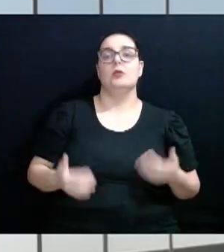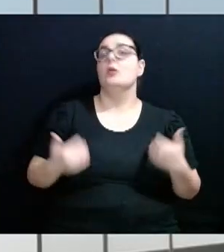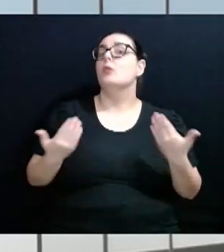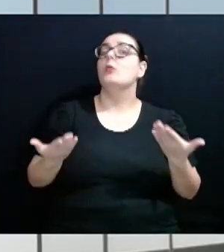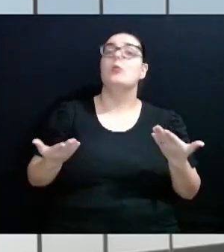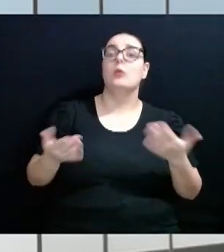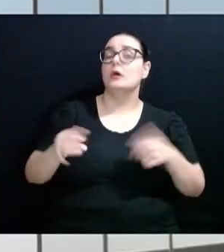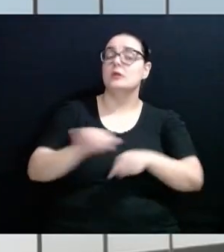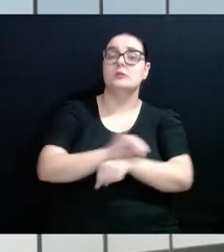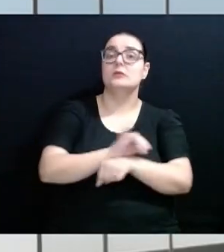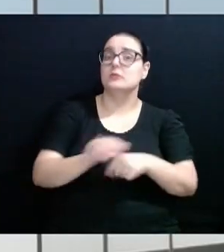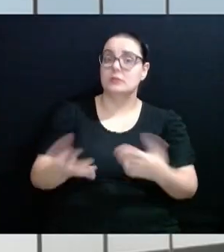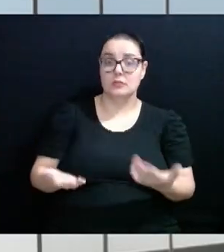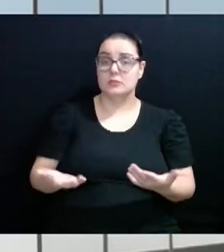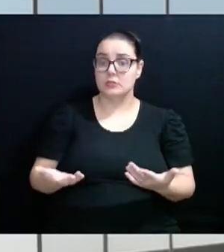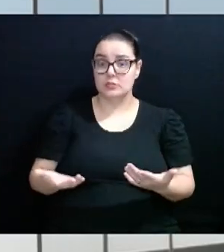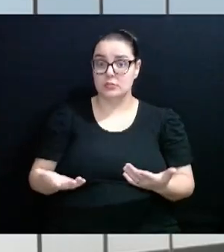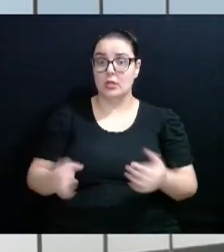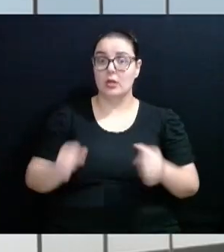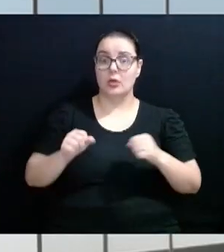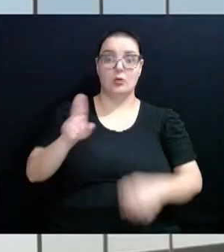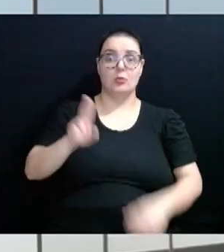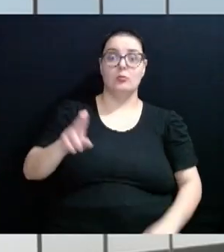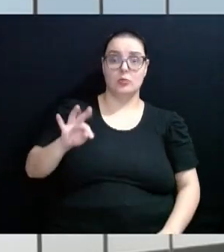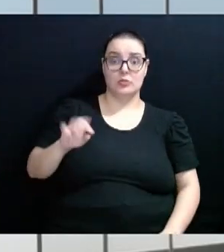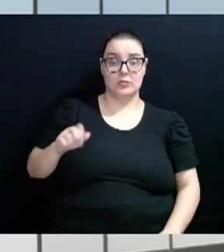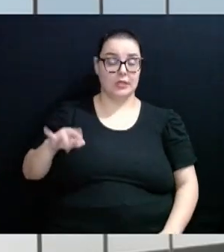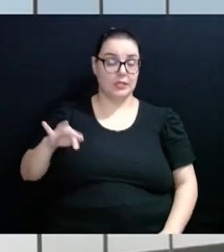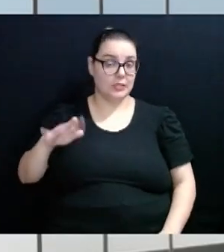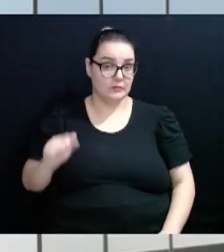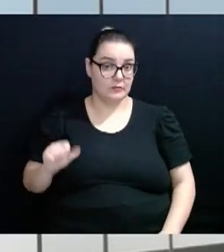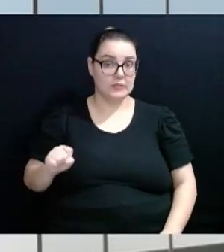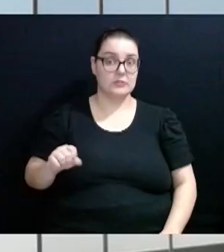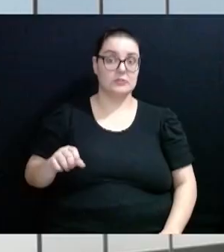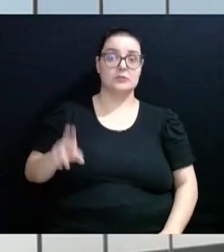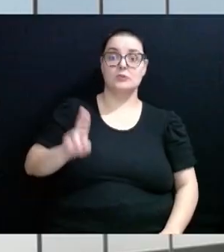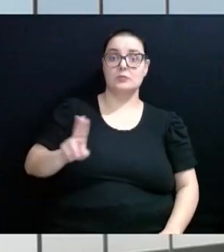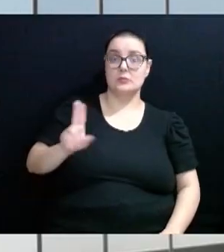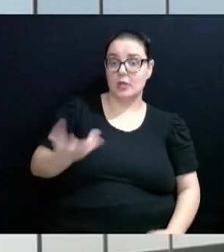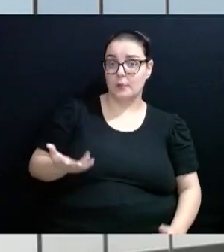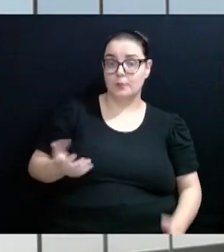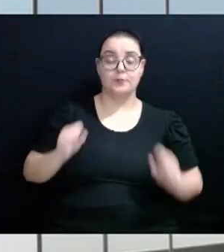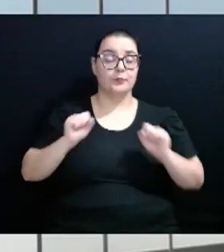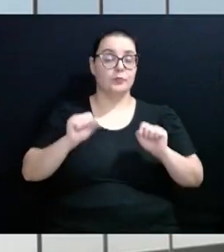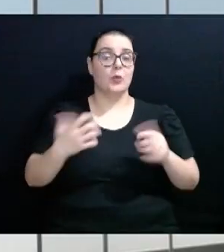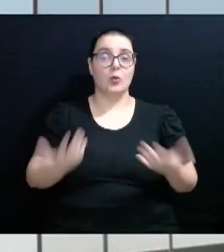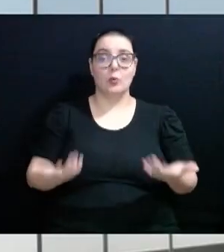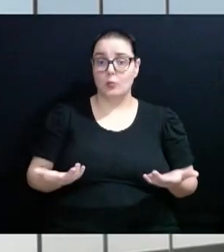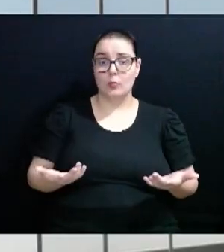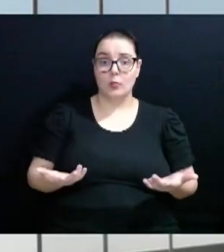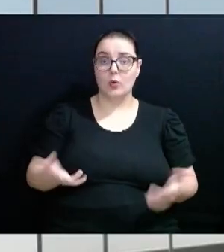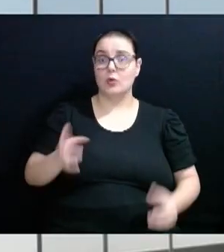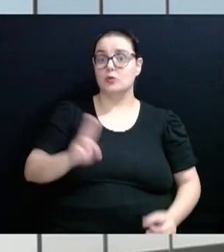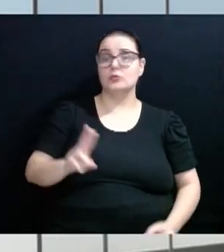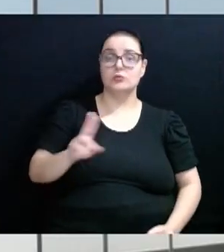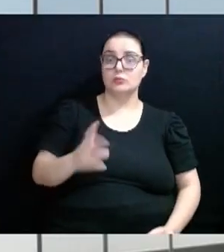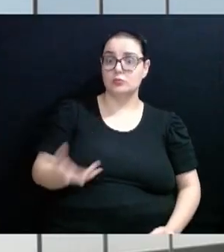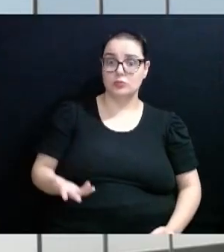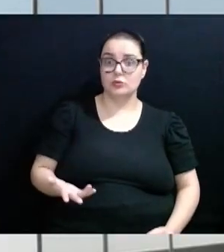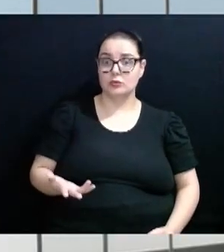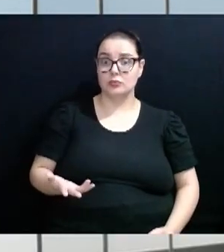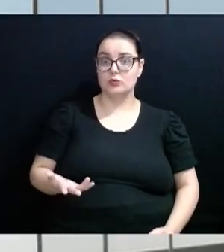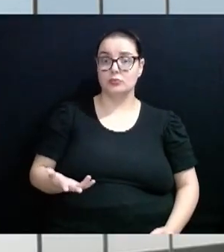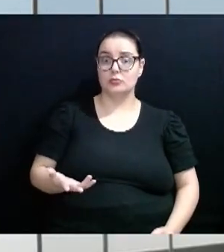posso usar tarifas, né? Eu posso usar, digamos,